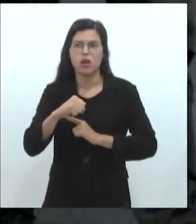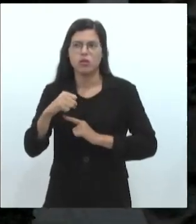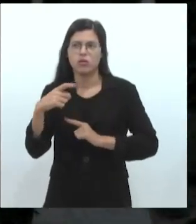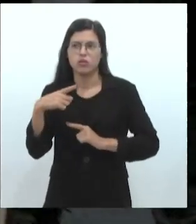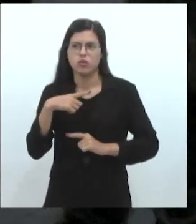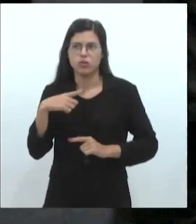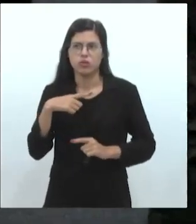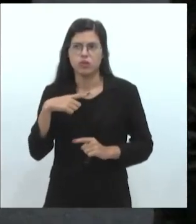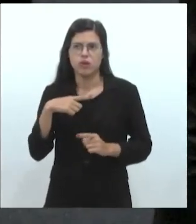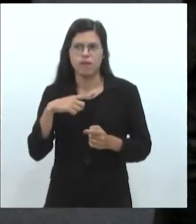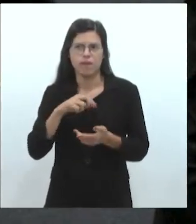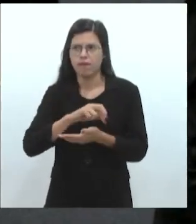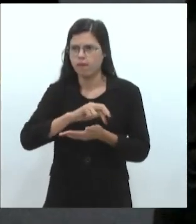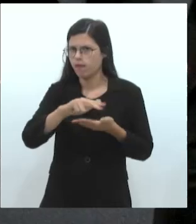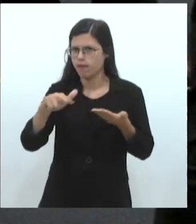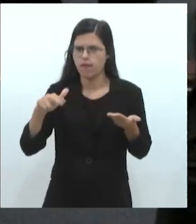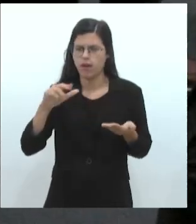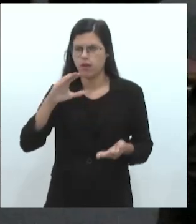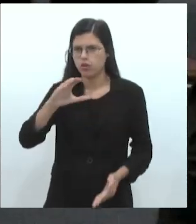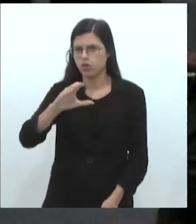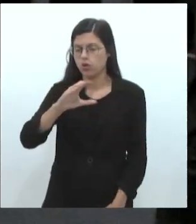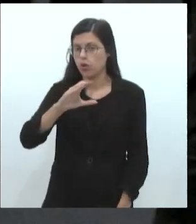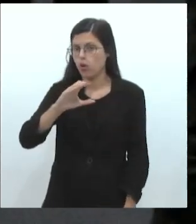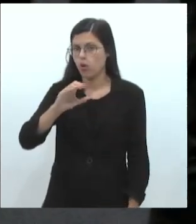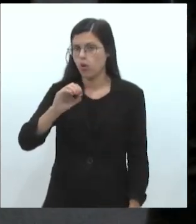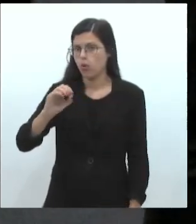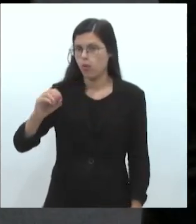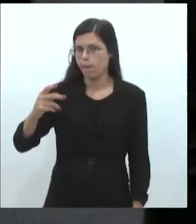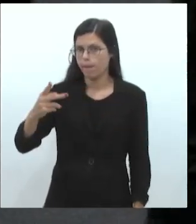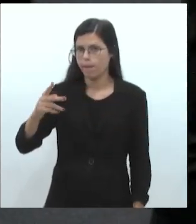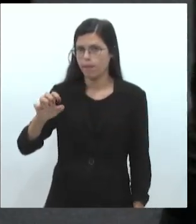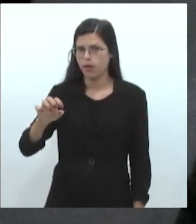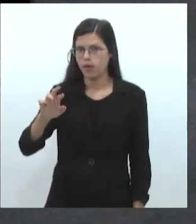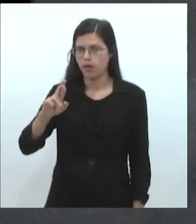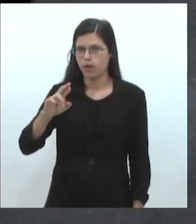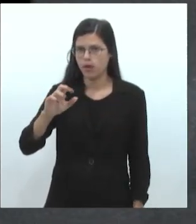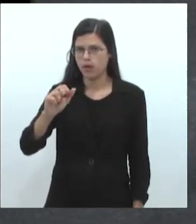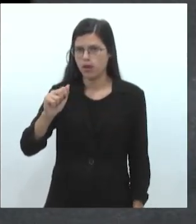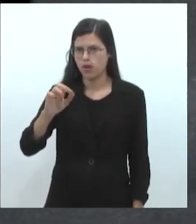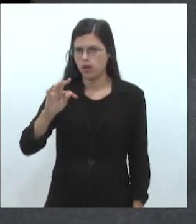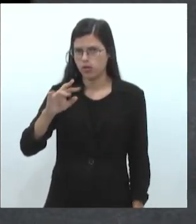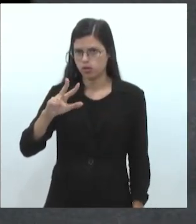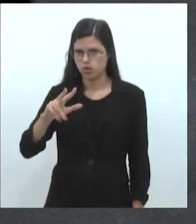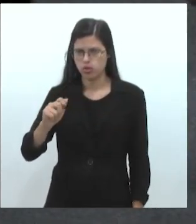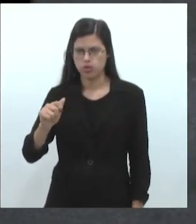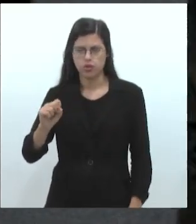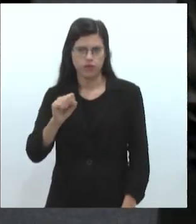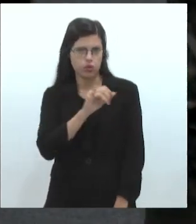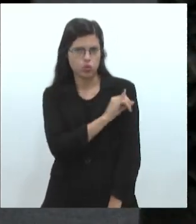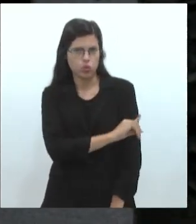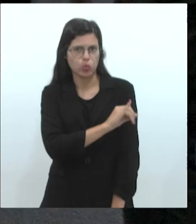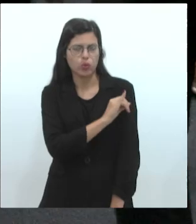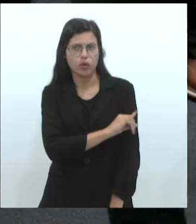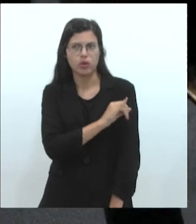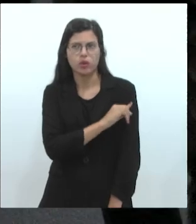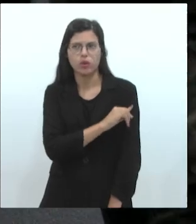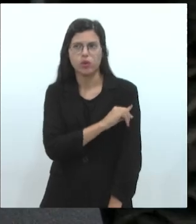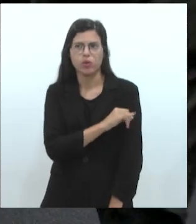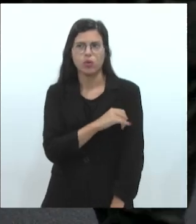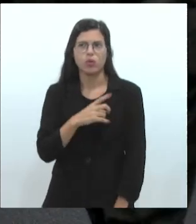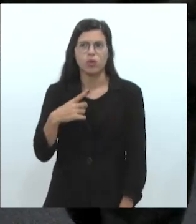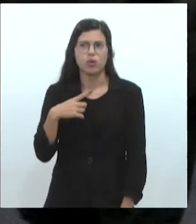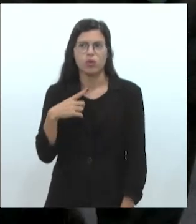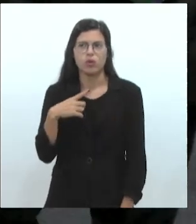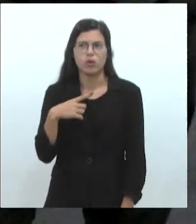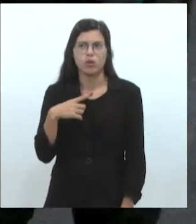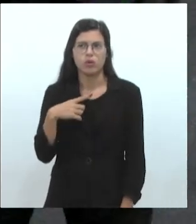de cooperativas de catadoras e catadores aqui do Estado do Rio de Janeiro, e dentre elas estava a adesão do Estado do Rio de Janeiro